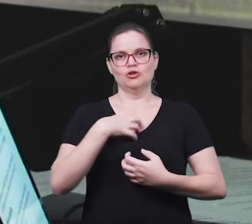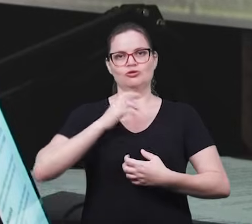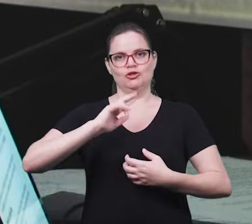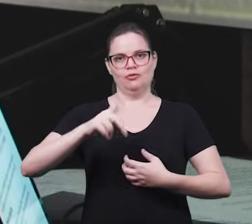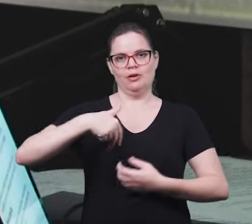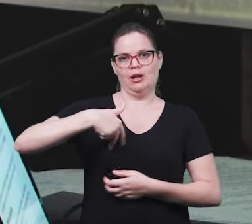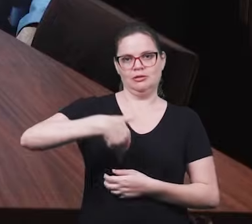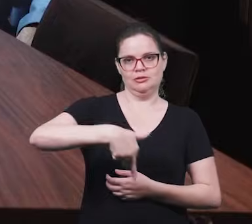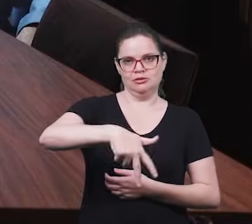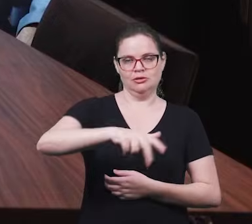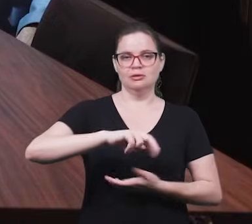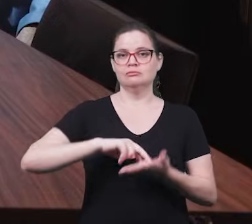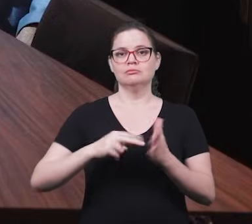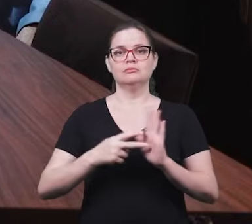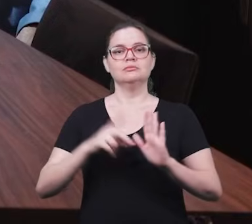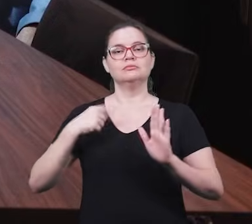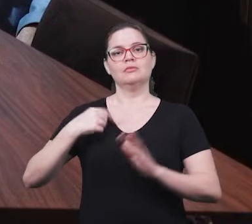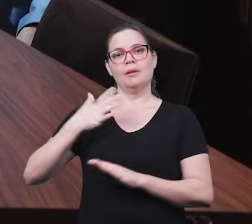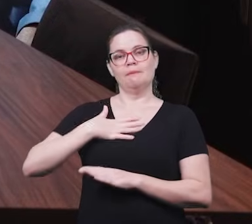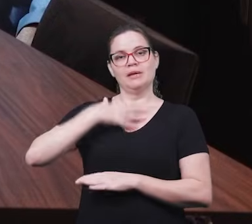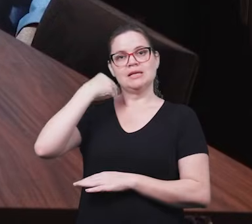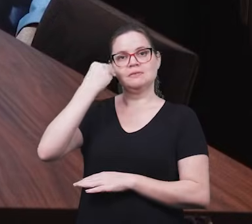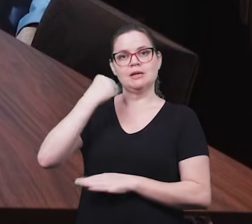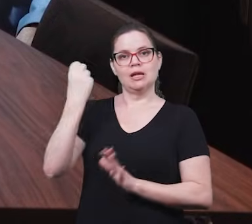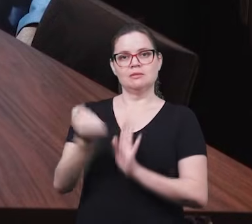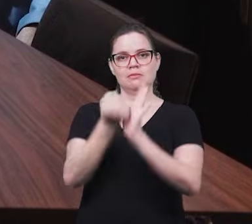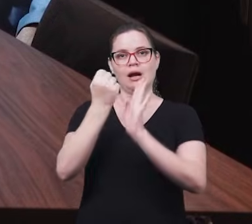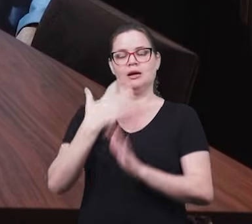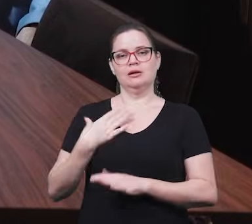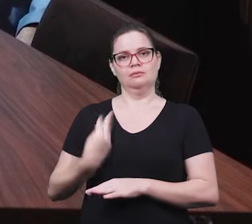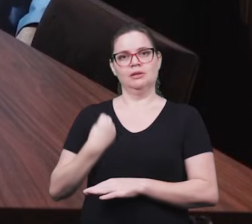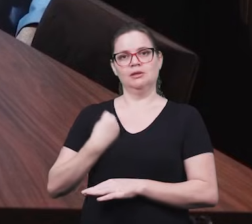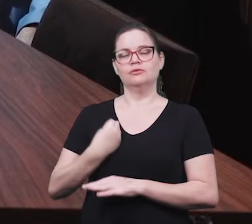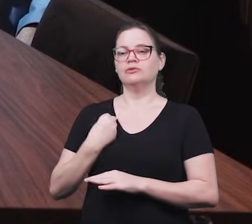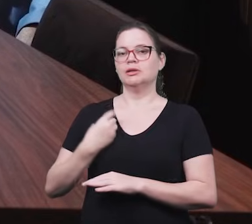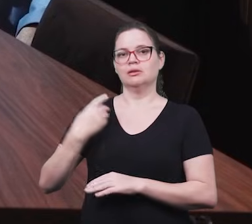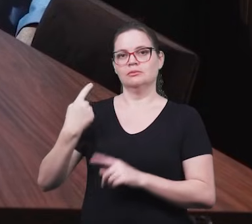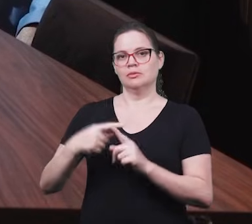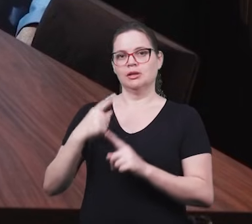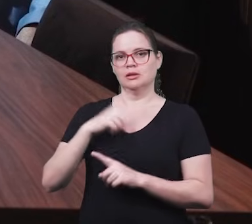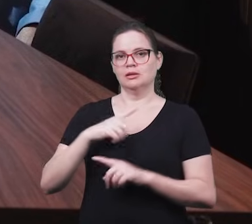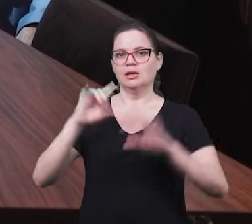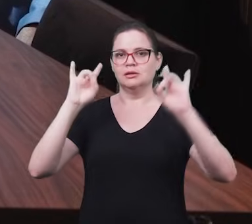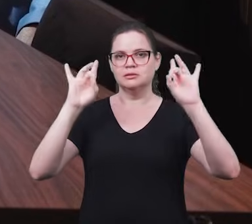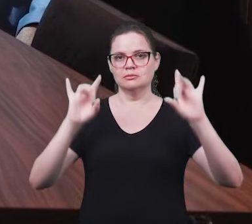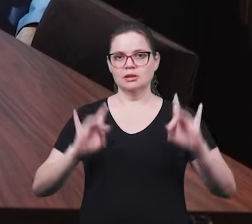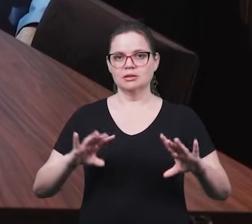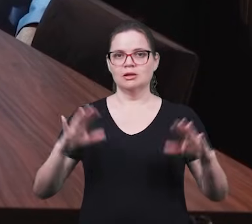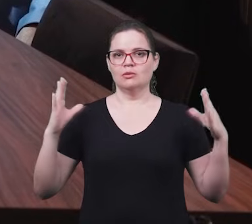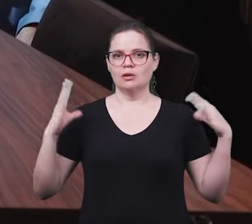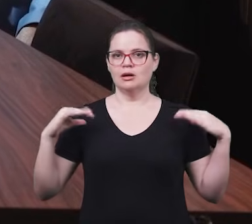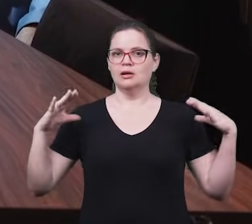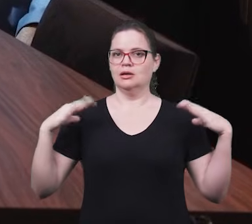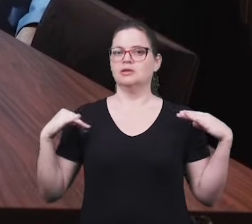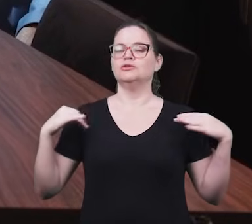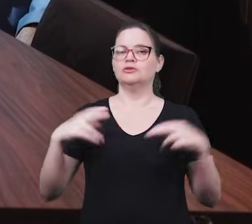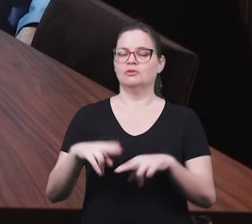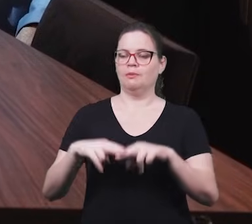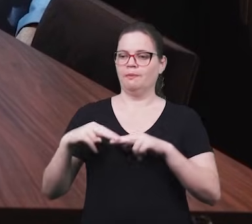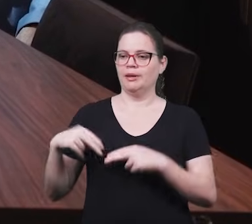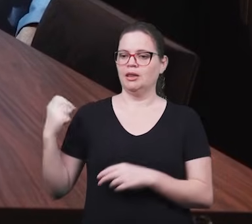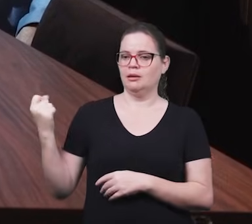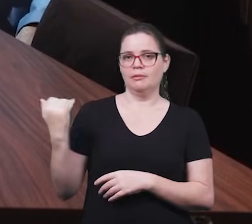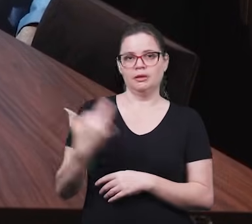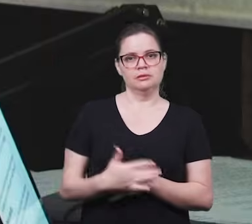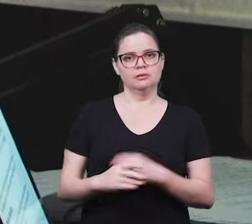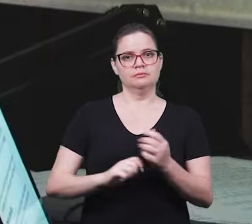sua bênção, por aquilo que ele precisa, na certeza de que existe uma operação especial de anjos pela madrugada.